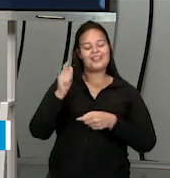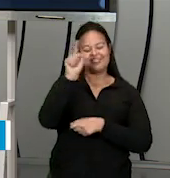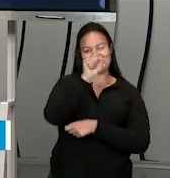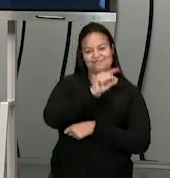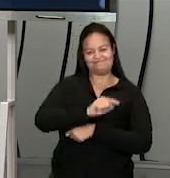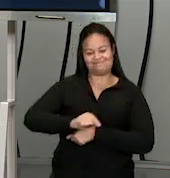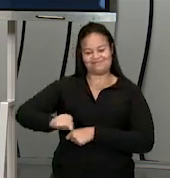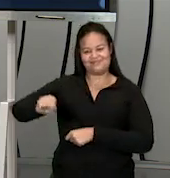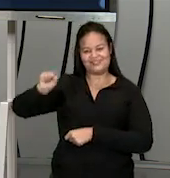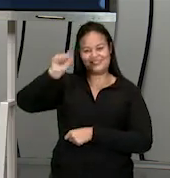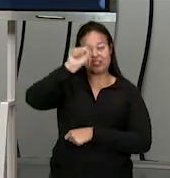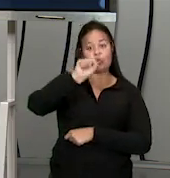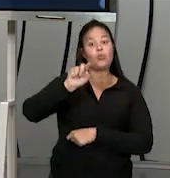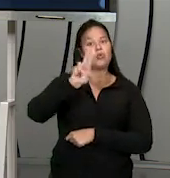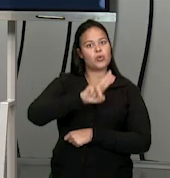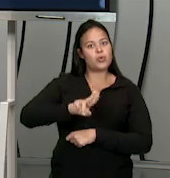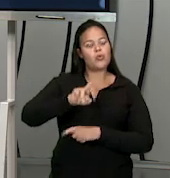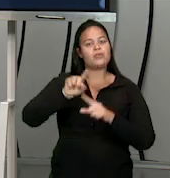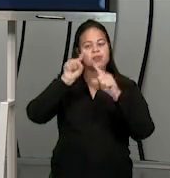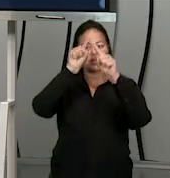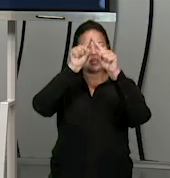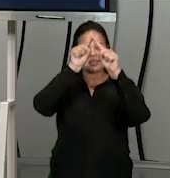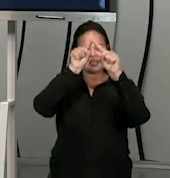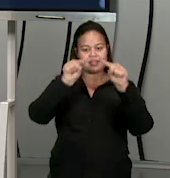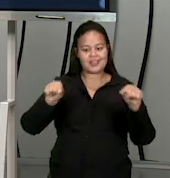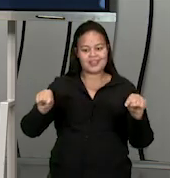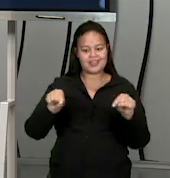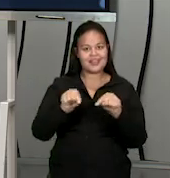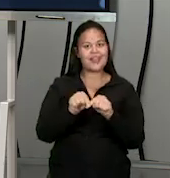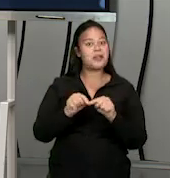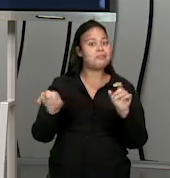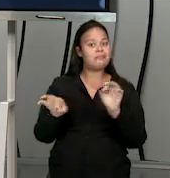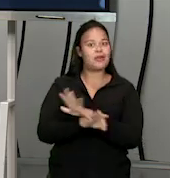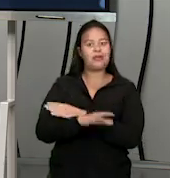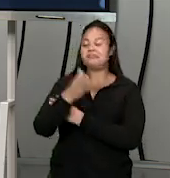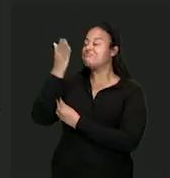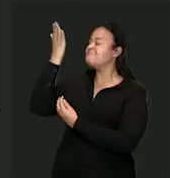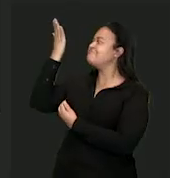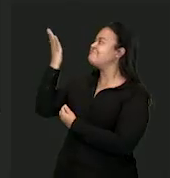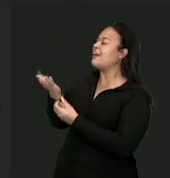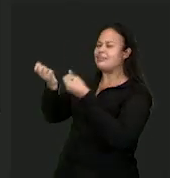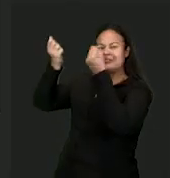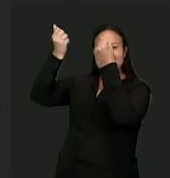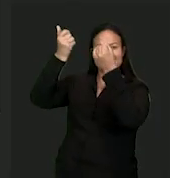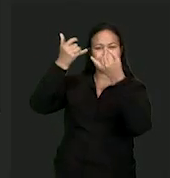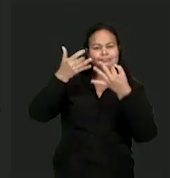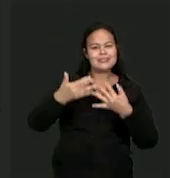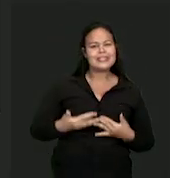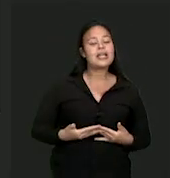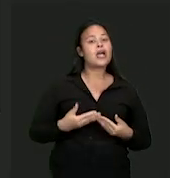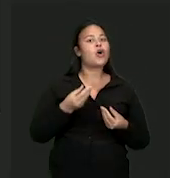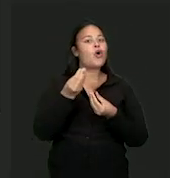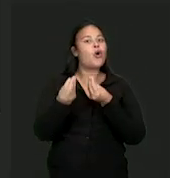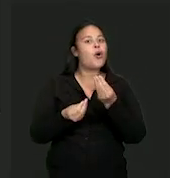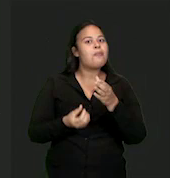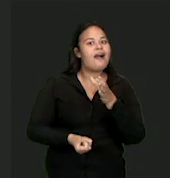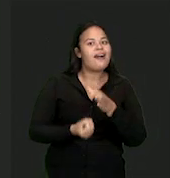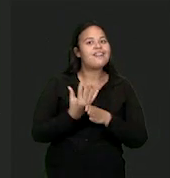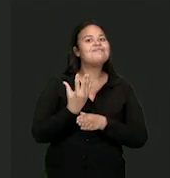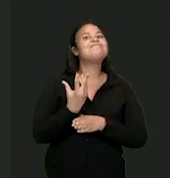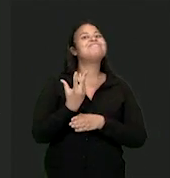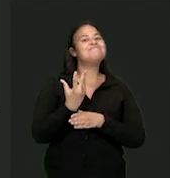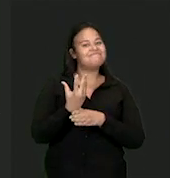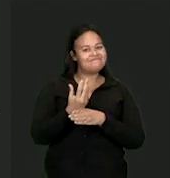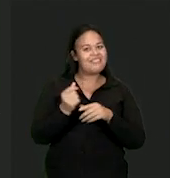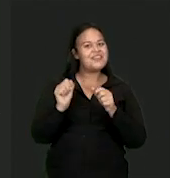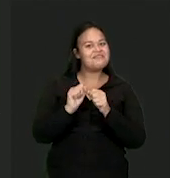círculo trigonométrico, que é esse círculo aqui, já aparece pronto para você, mas eu vou explicar como que você monta ele, como que você